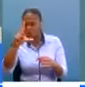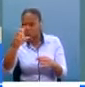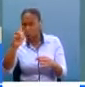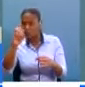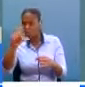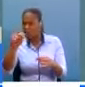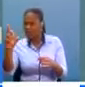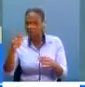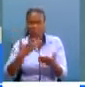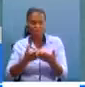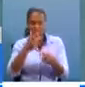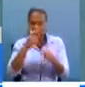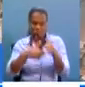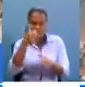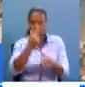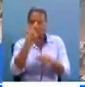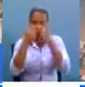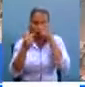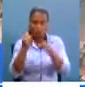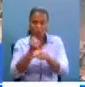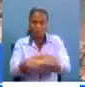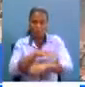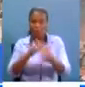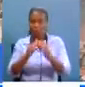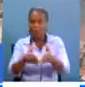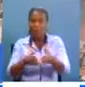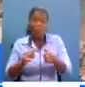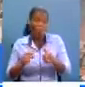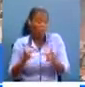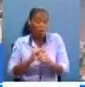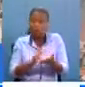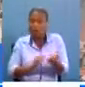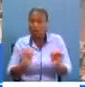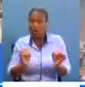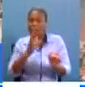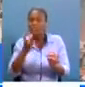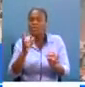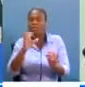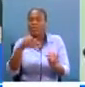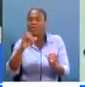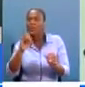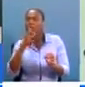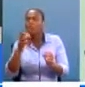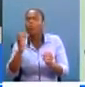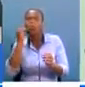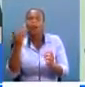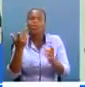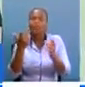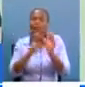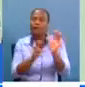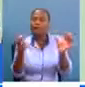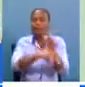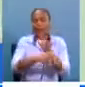nada de novo. A CPI vai averiguar os trâmites que deram entrada à empresa estrangeira no mercado nacional. Porque é que há